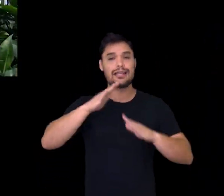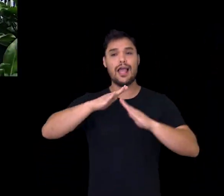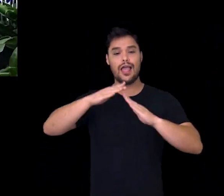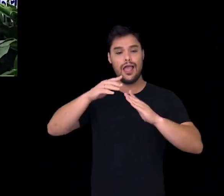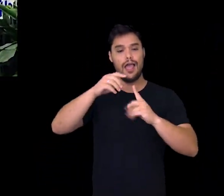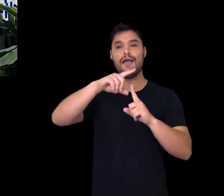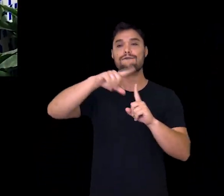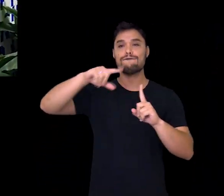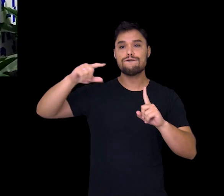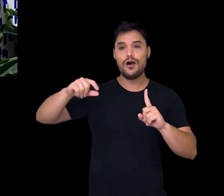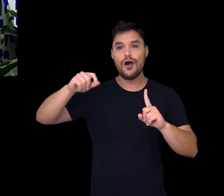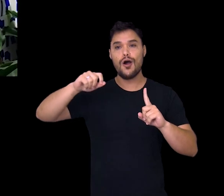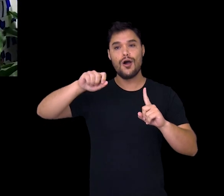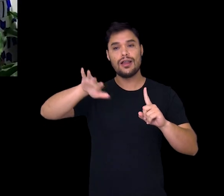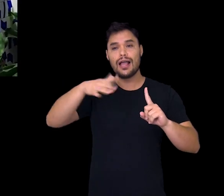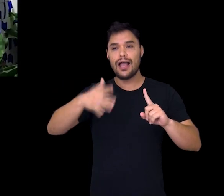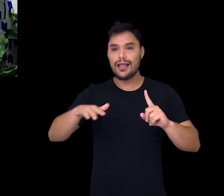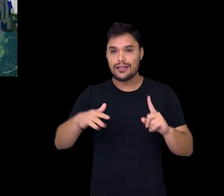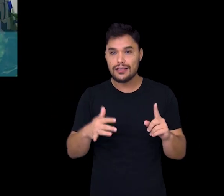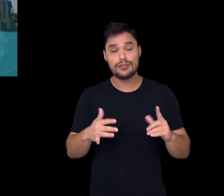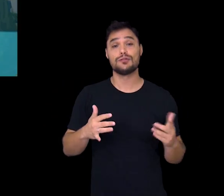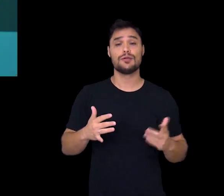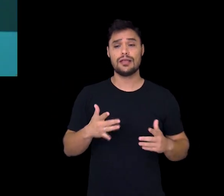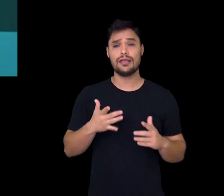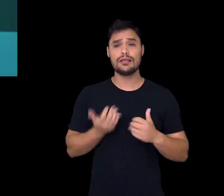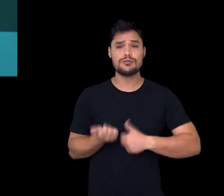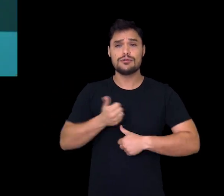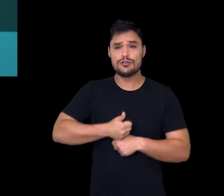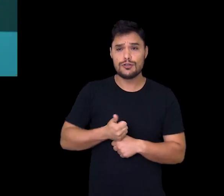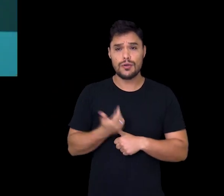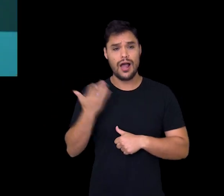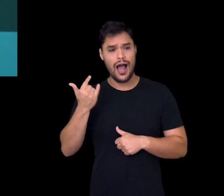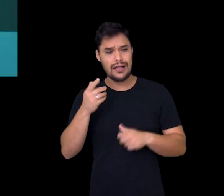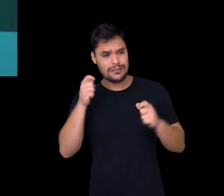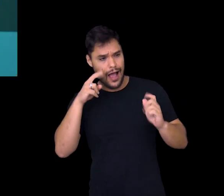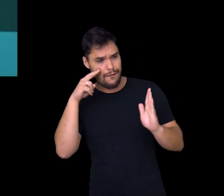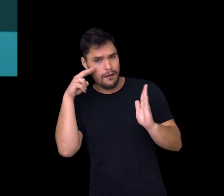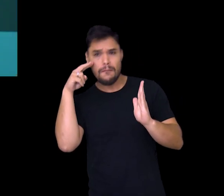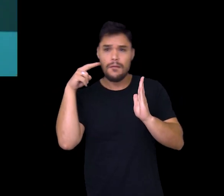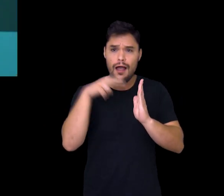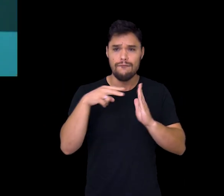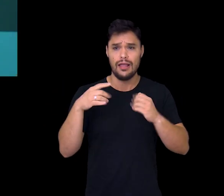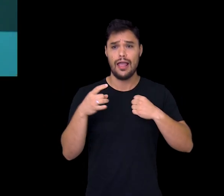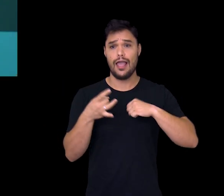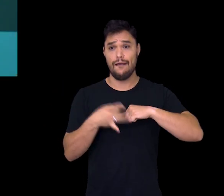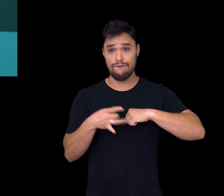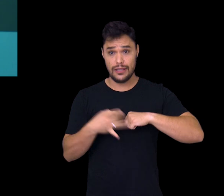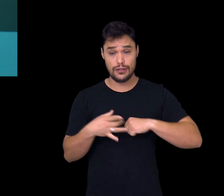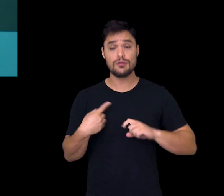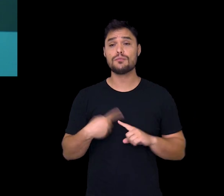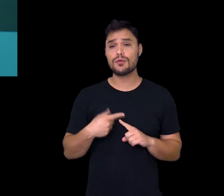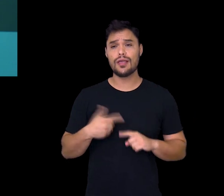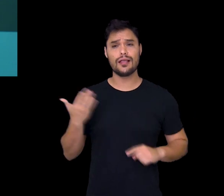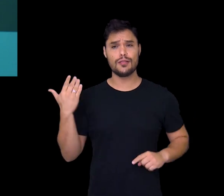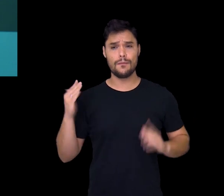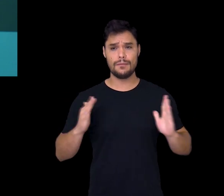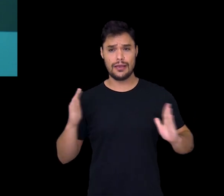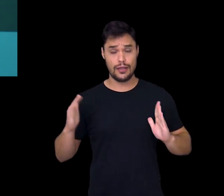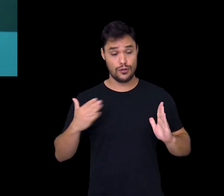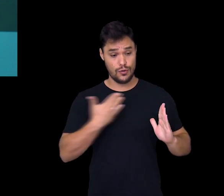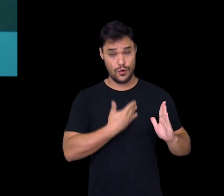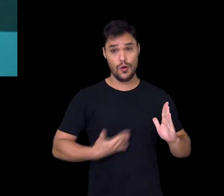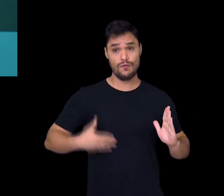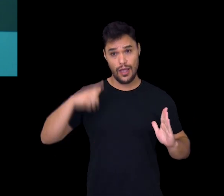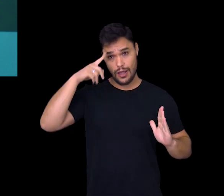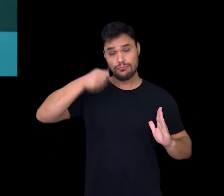para substituir a transparência anterior. Por quê? Porque no período em que houve o regime militar, houve também um